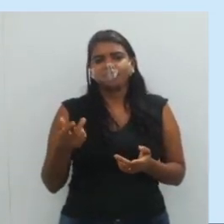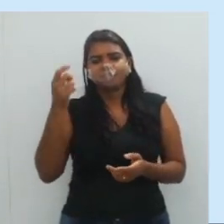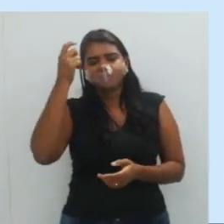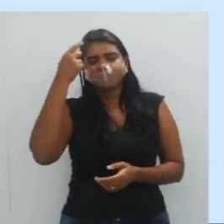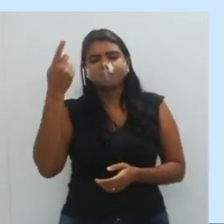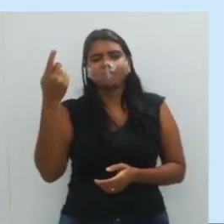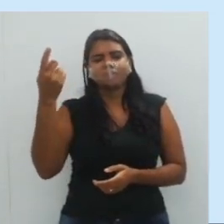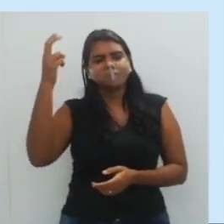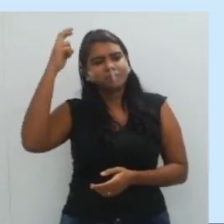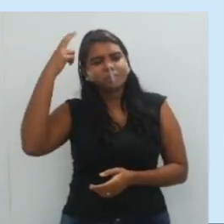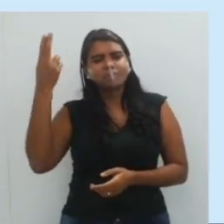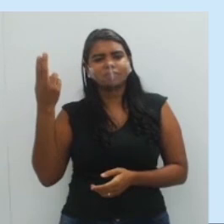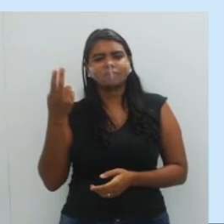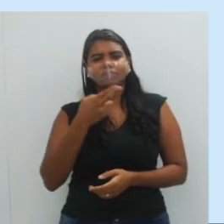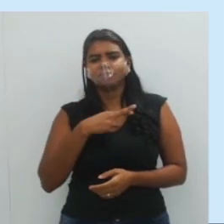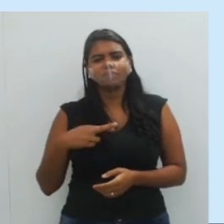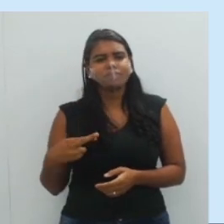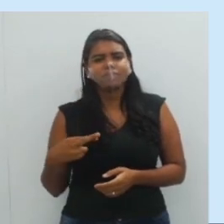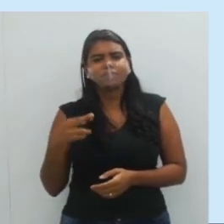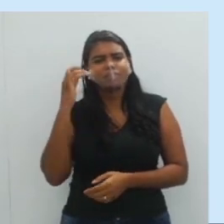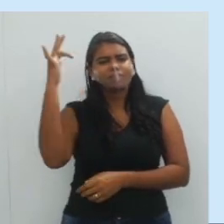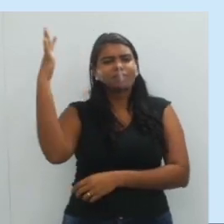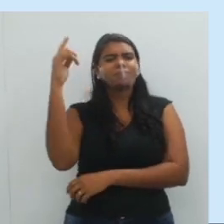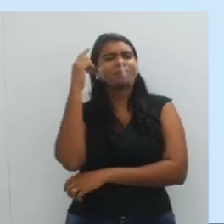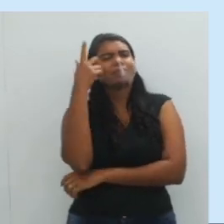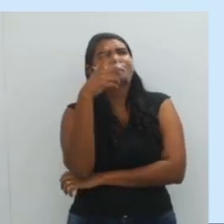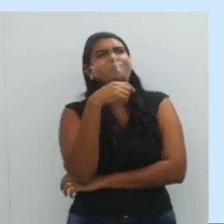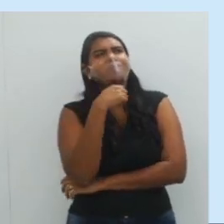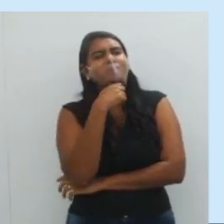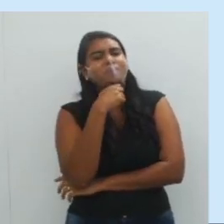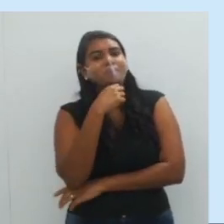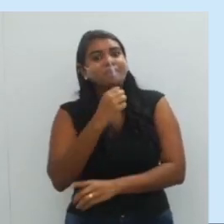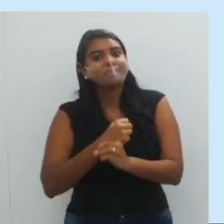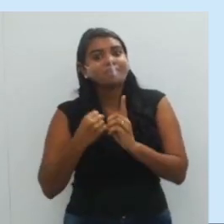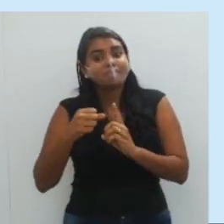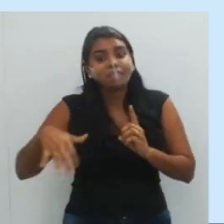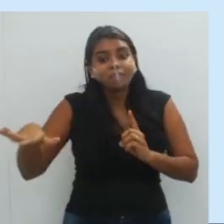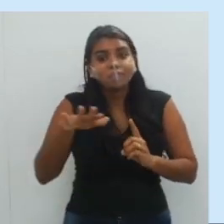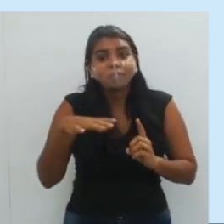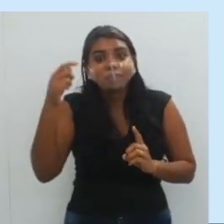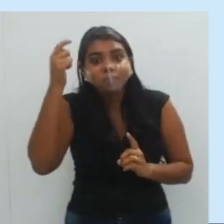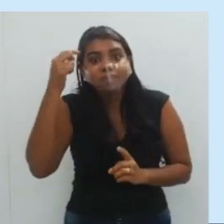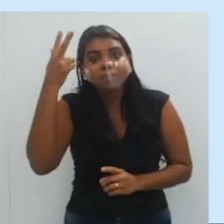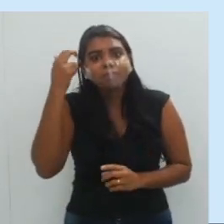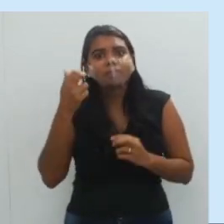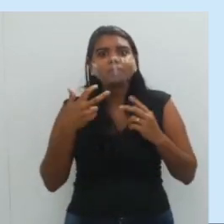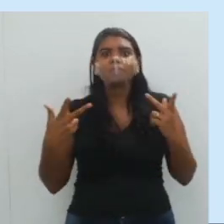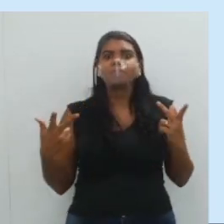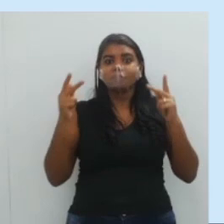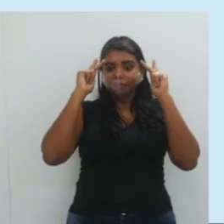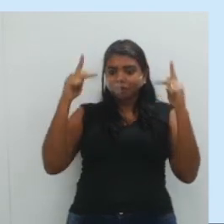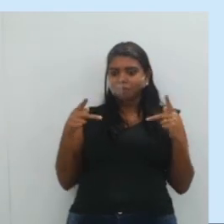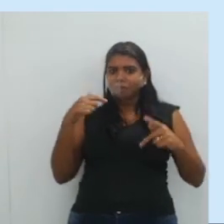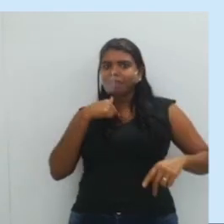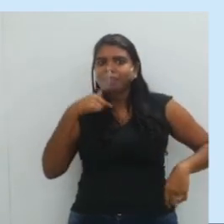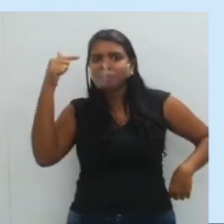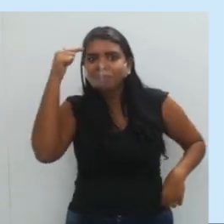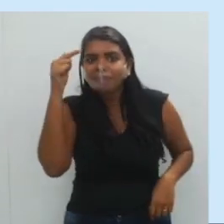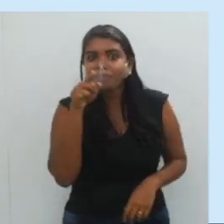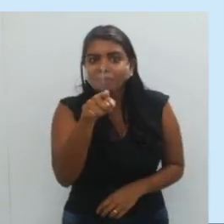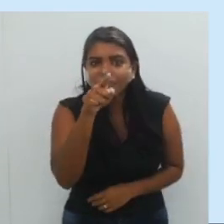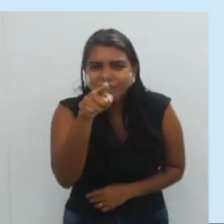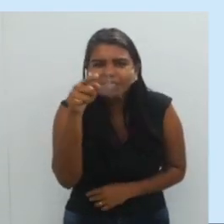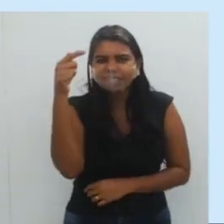vários pensamentos. Reflitam, já imaginou se a sociedade, todos pensassem como eu penso ou